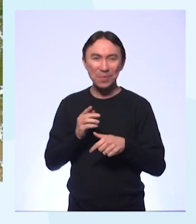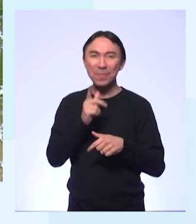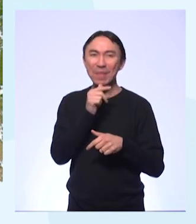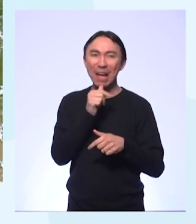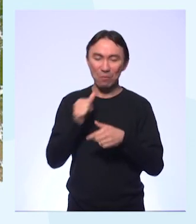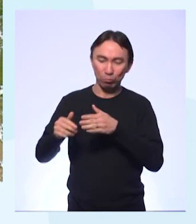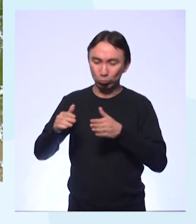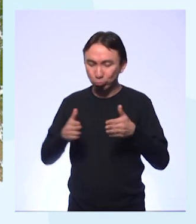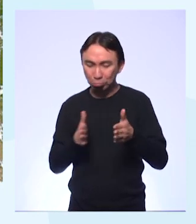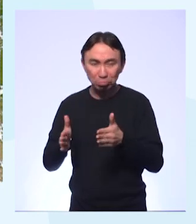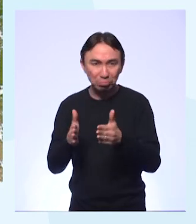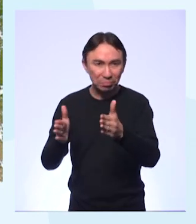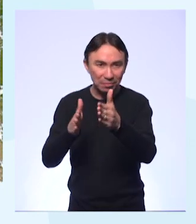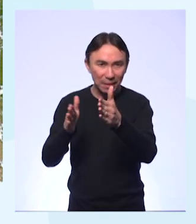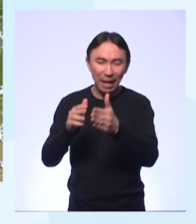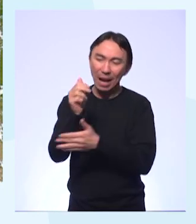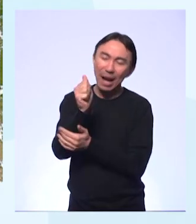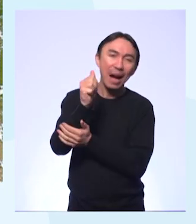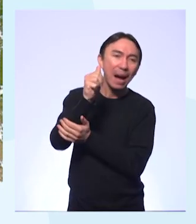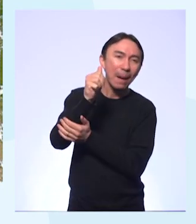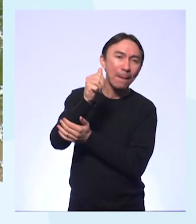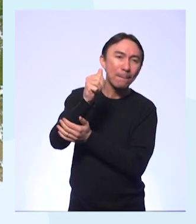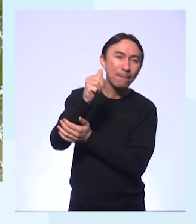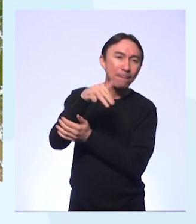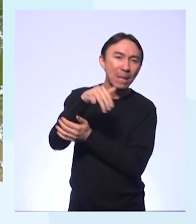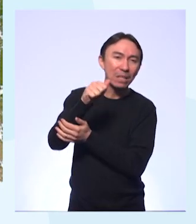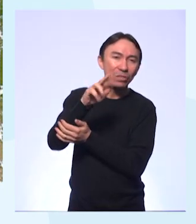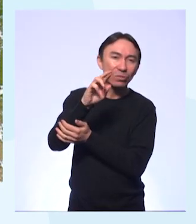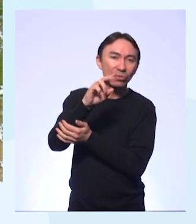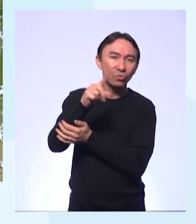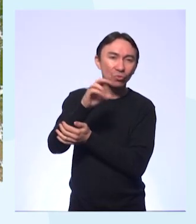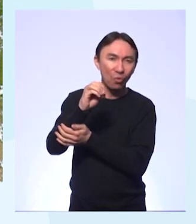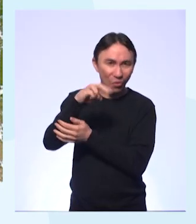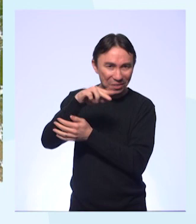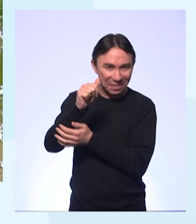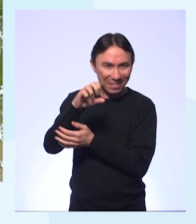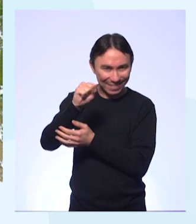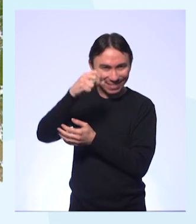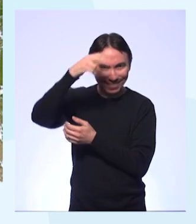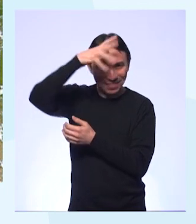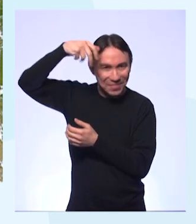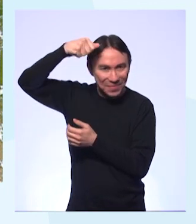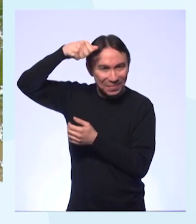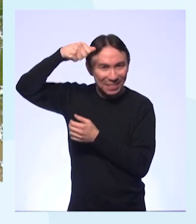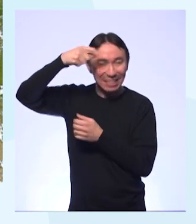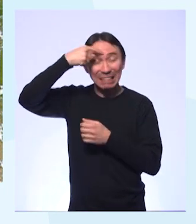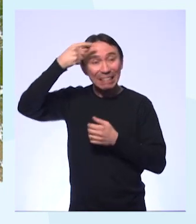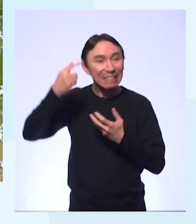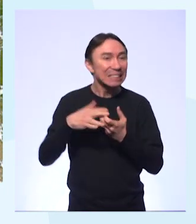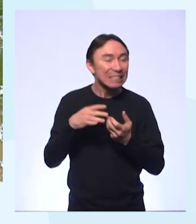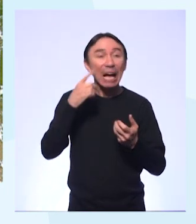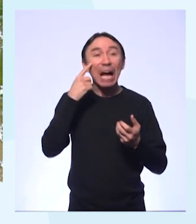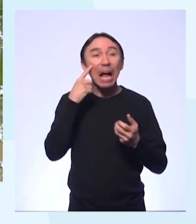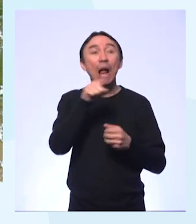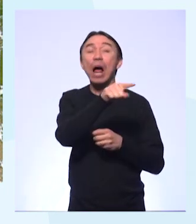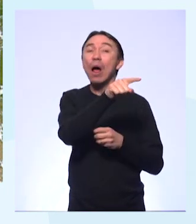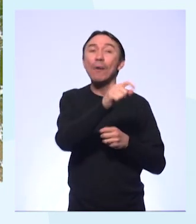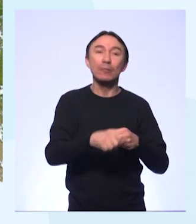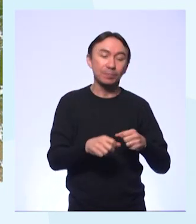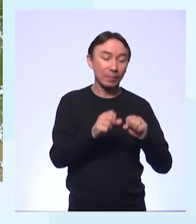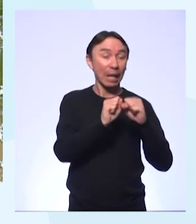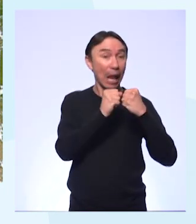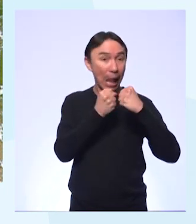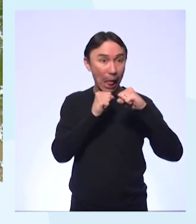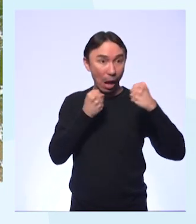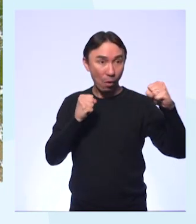maior, né, em extensão do que o Rio Nilo. Tá? Então tem uma discussão aí. Mas o Lago Vitória está localizado aí no coração dos